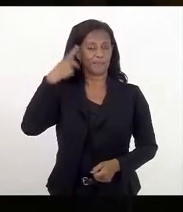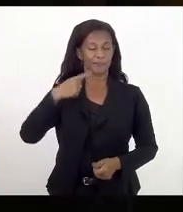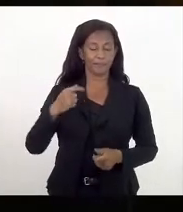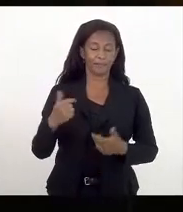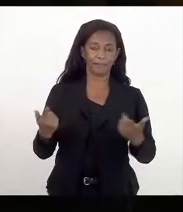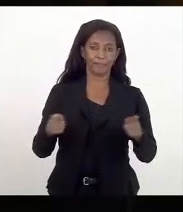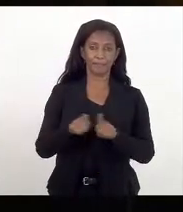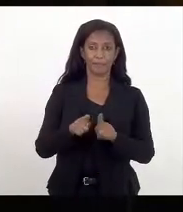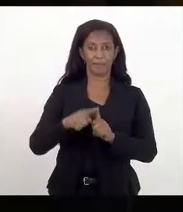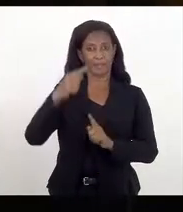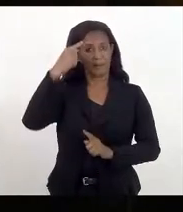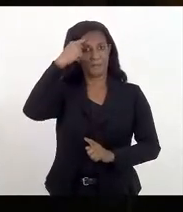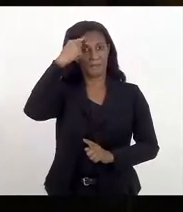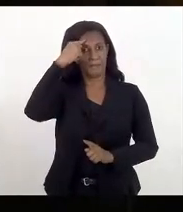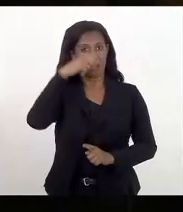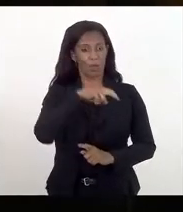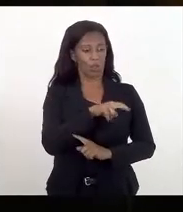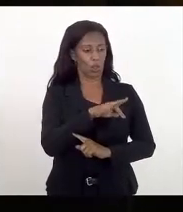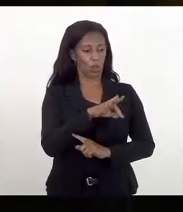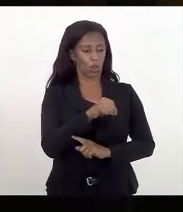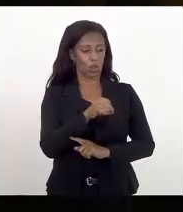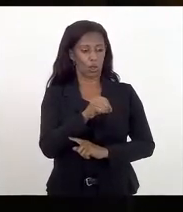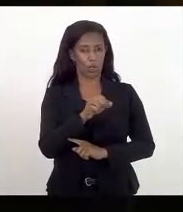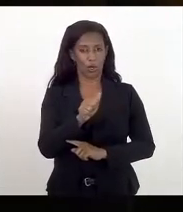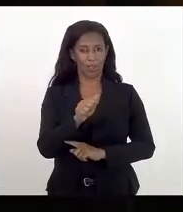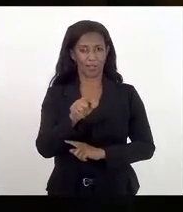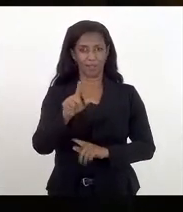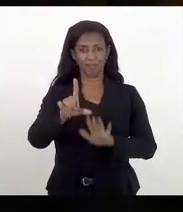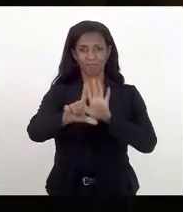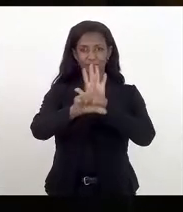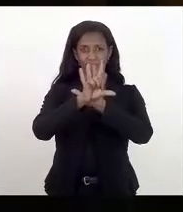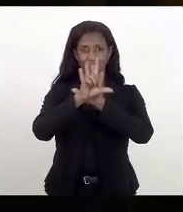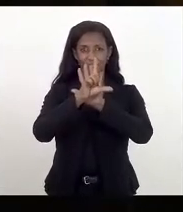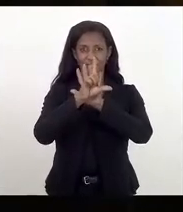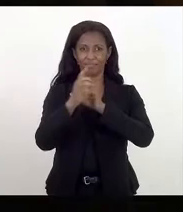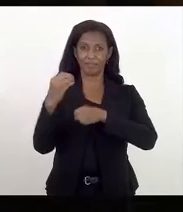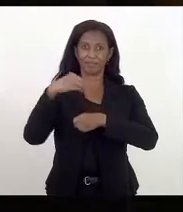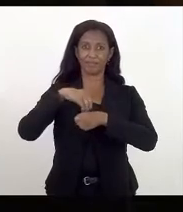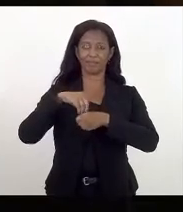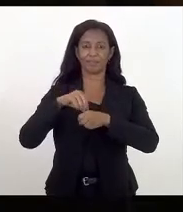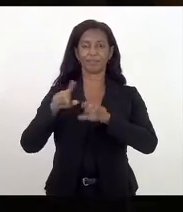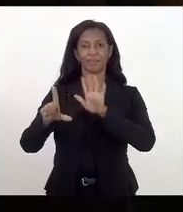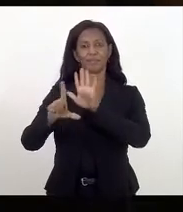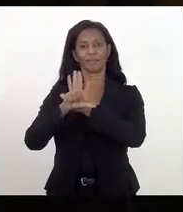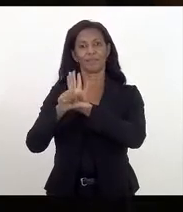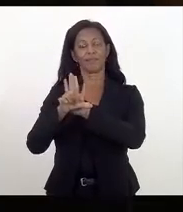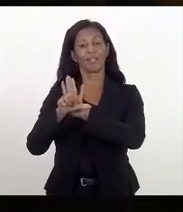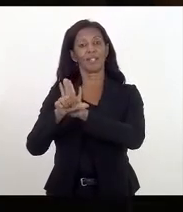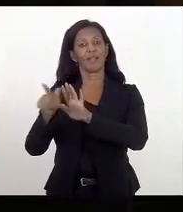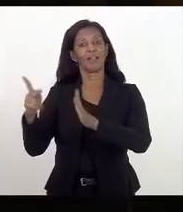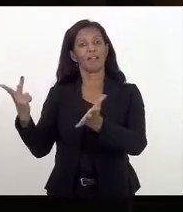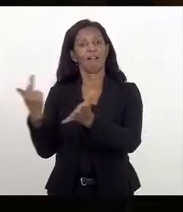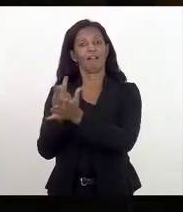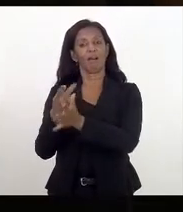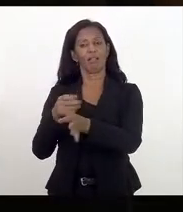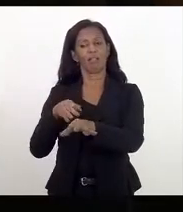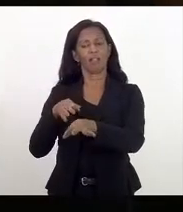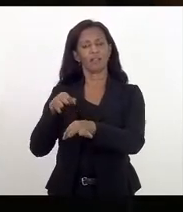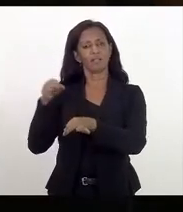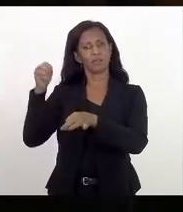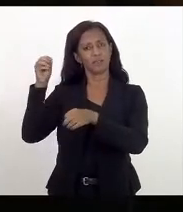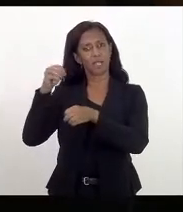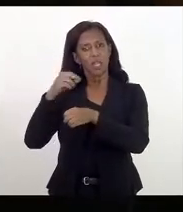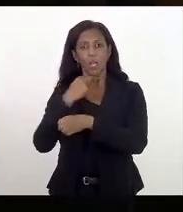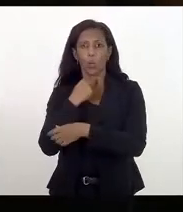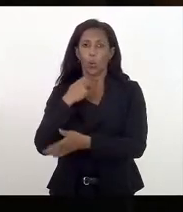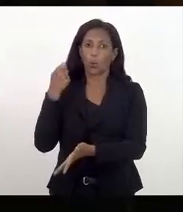notas técnicas a cada projeto de lei que operam dentro dessa casa, que porventura possam não garantir